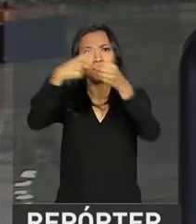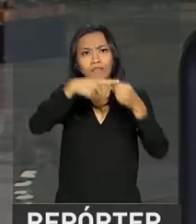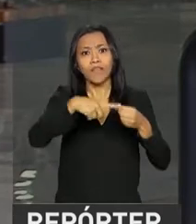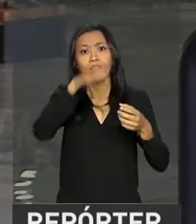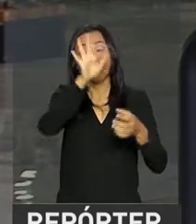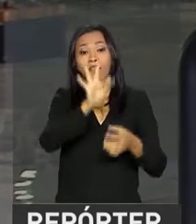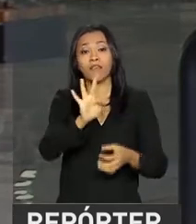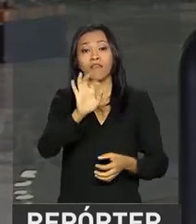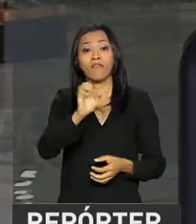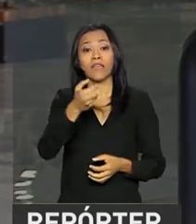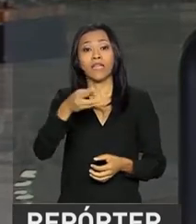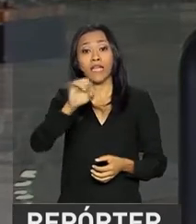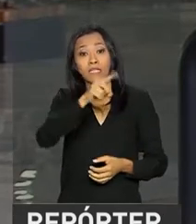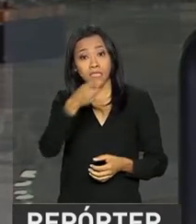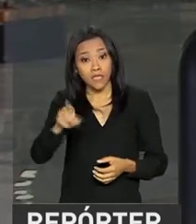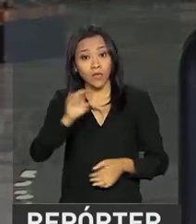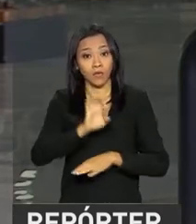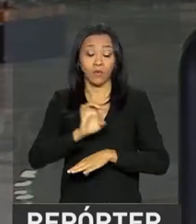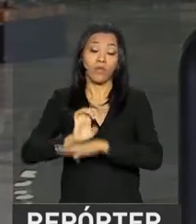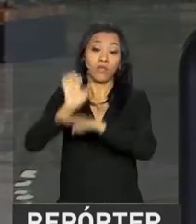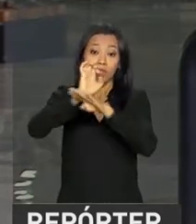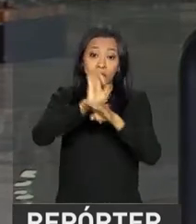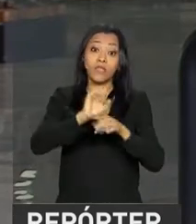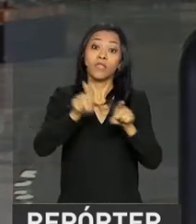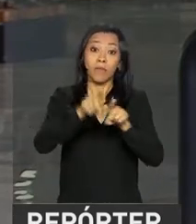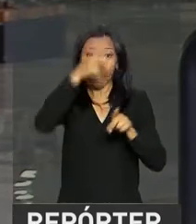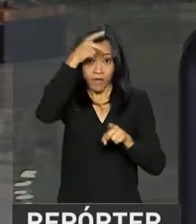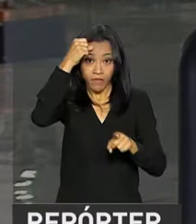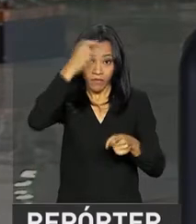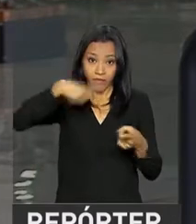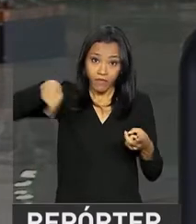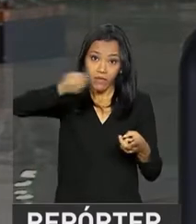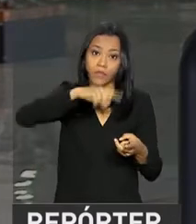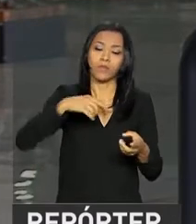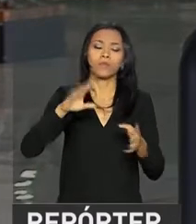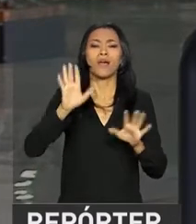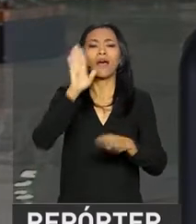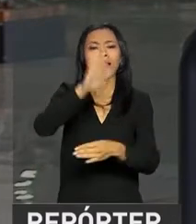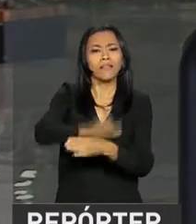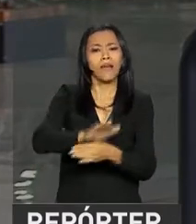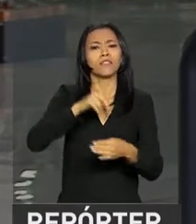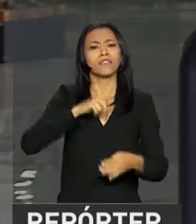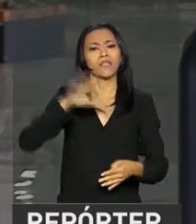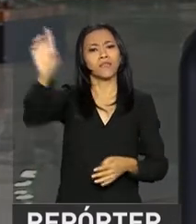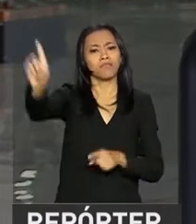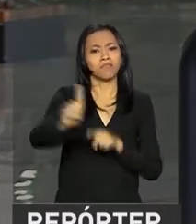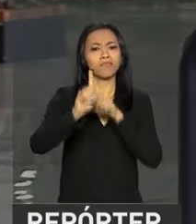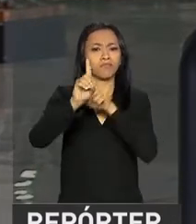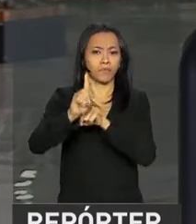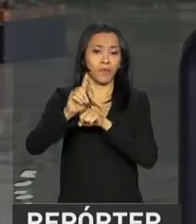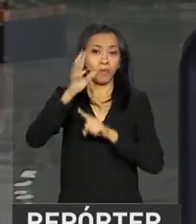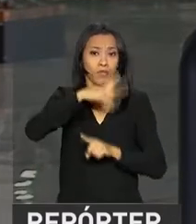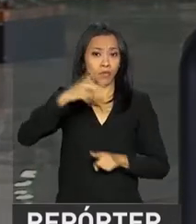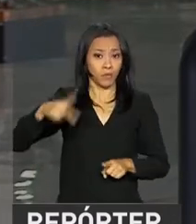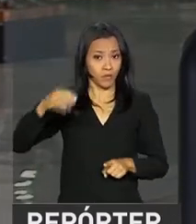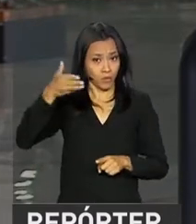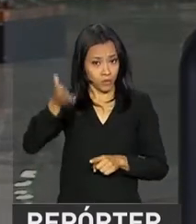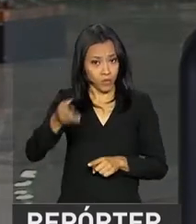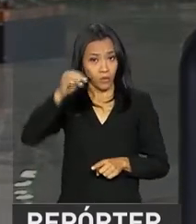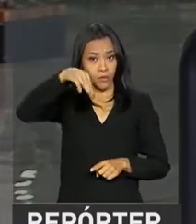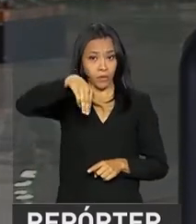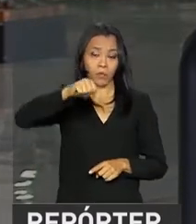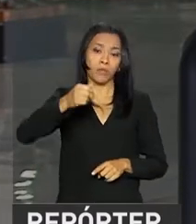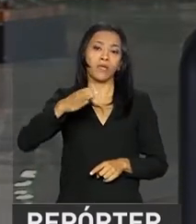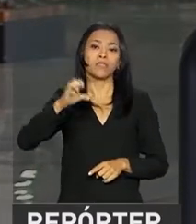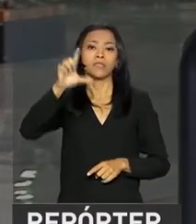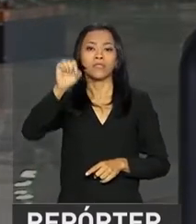e prefeitos. Na parte da tarde, ele recebe o professor Marcelo Figueiredo, da PUC de São Paulo, e depois o ministro